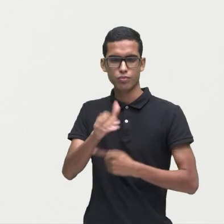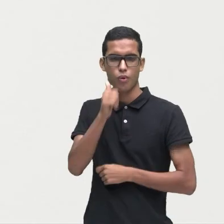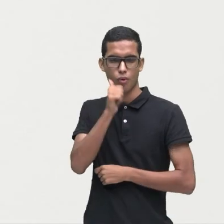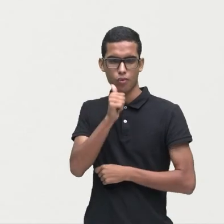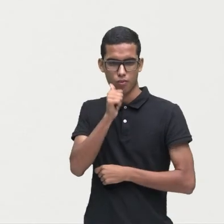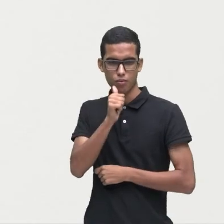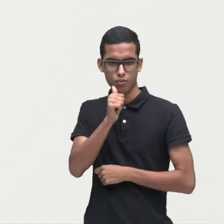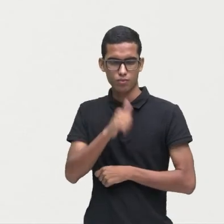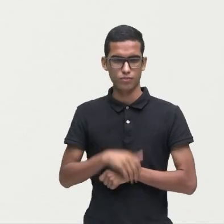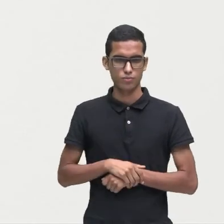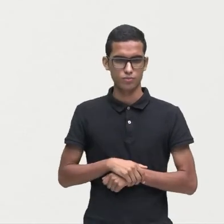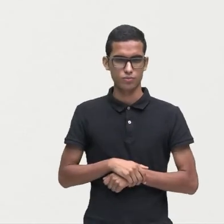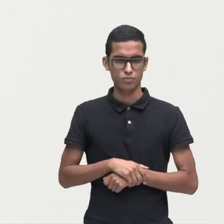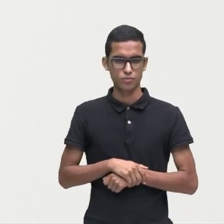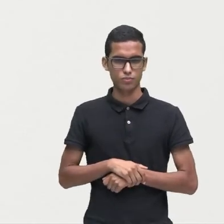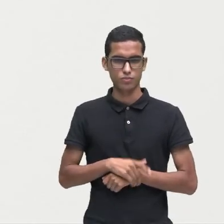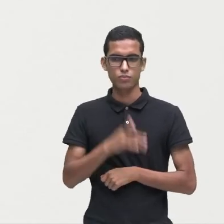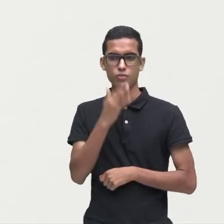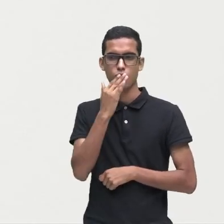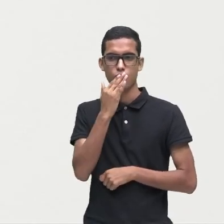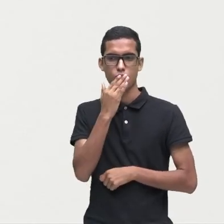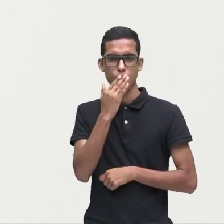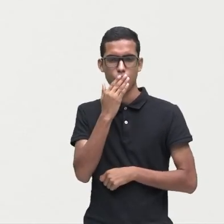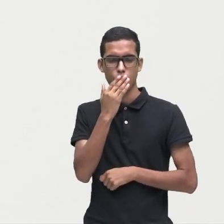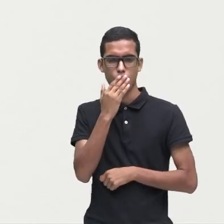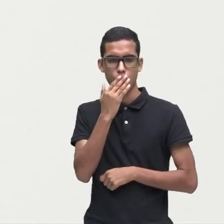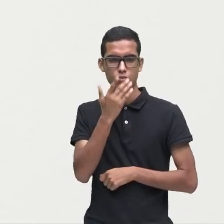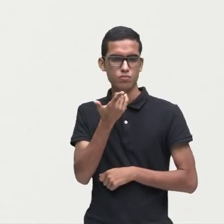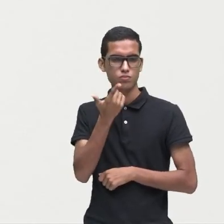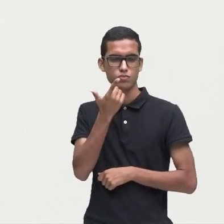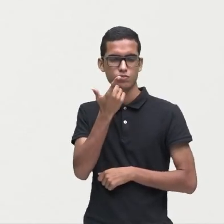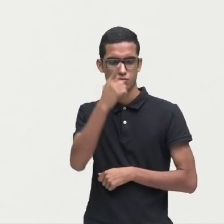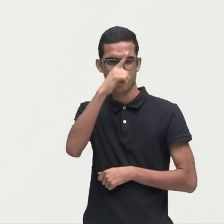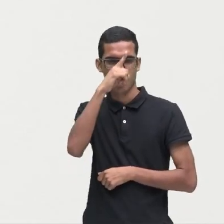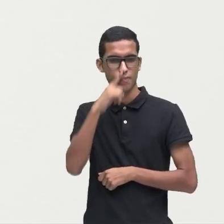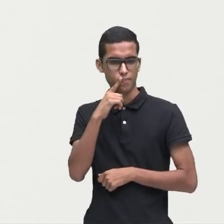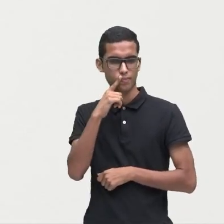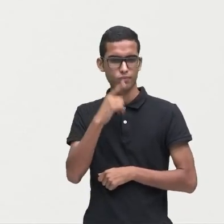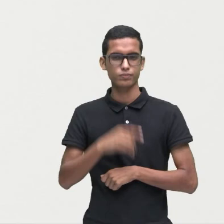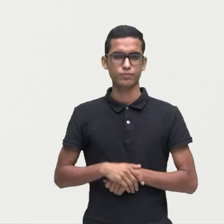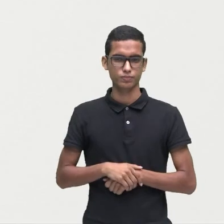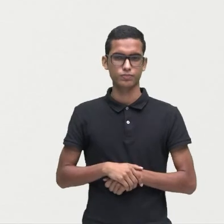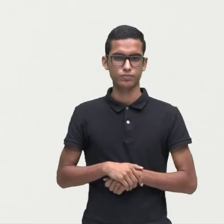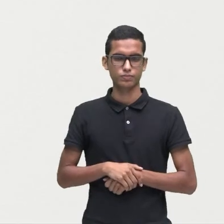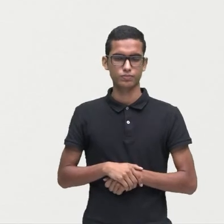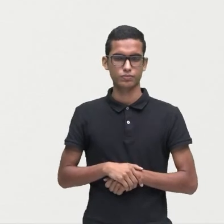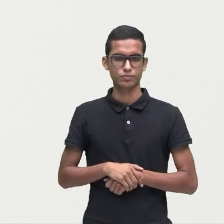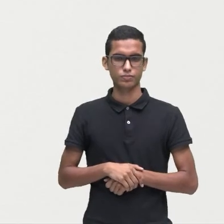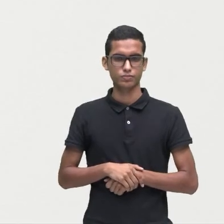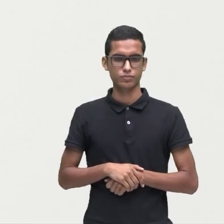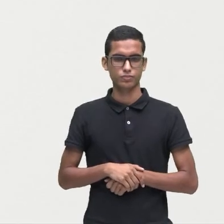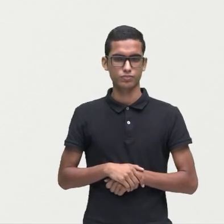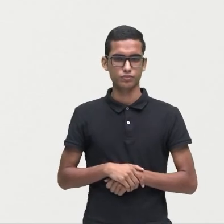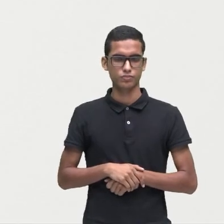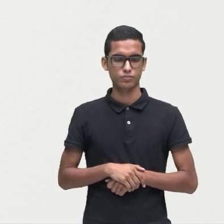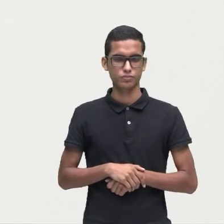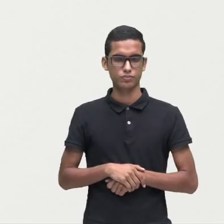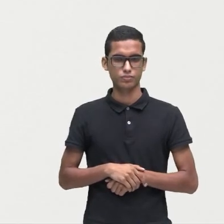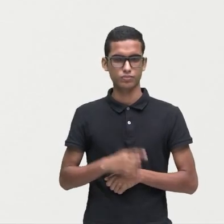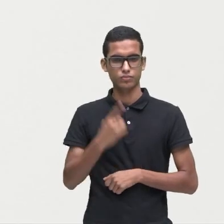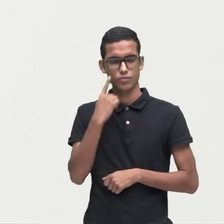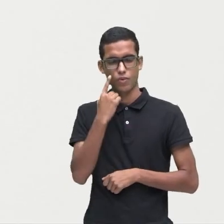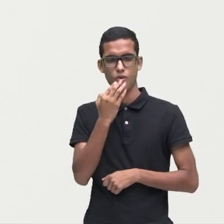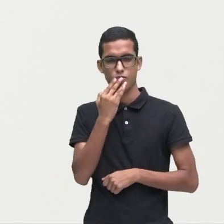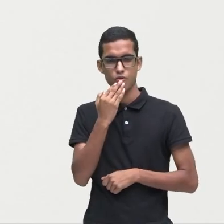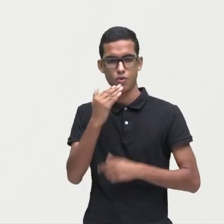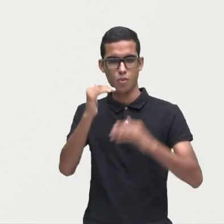tá? Eu vou botar aqui de amarelo, ok? Os meninos vão ser representados pela cor amarela. Estou pintando aqui